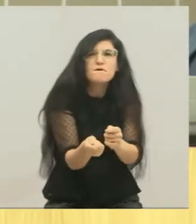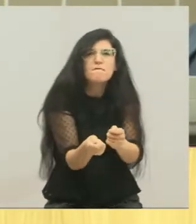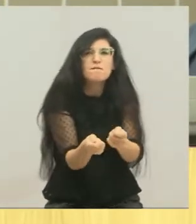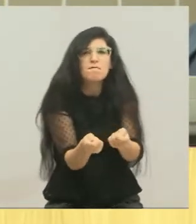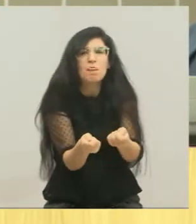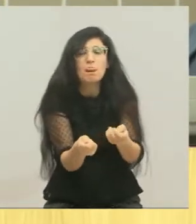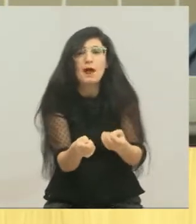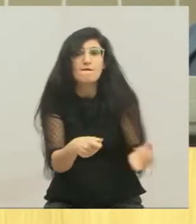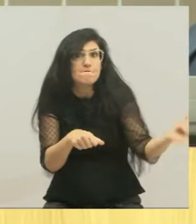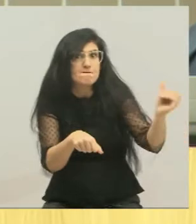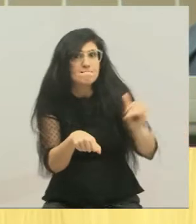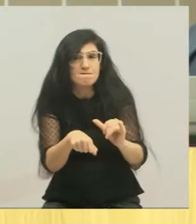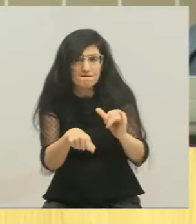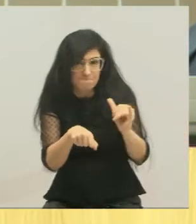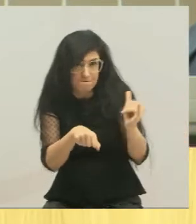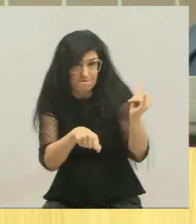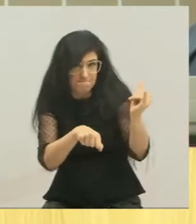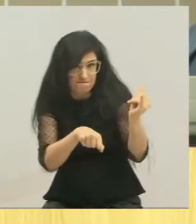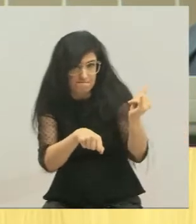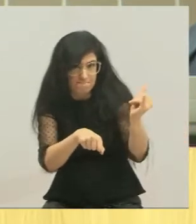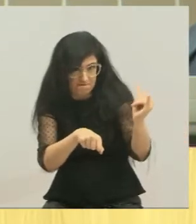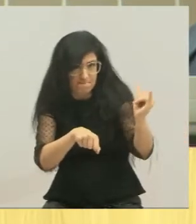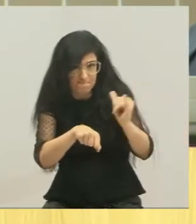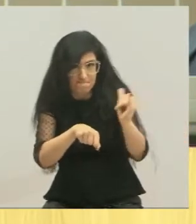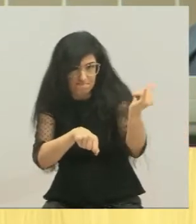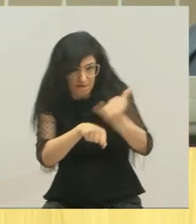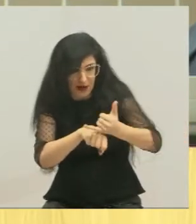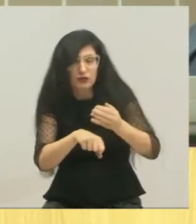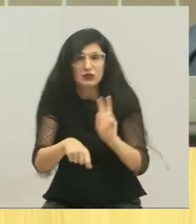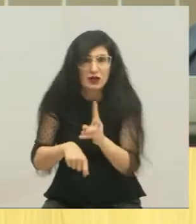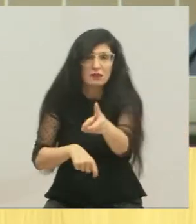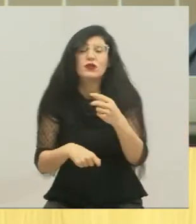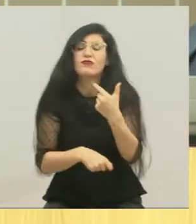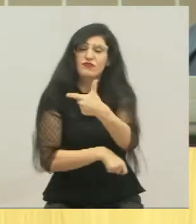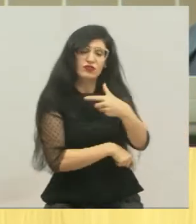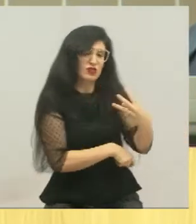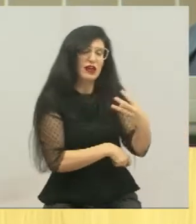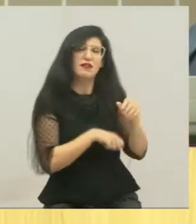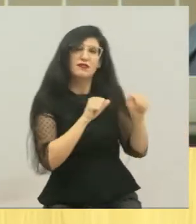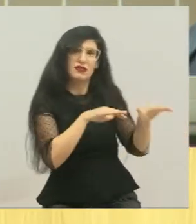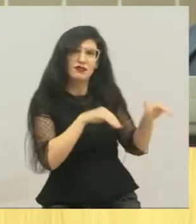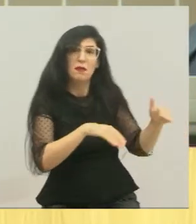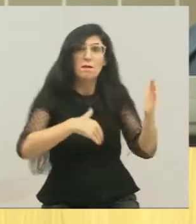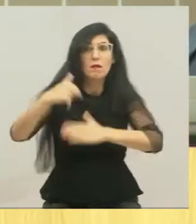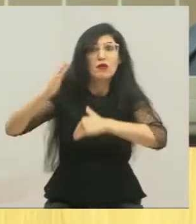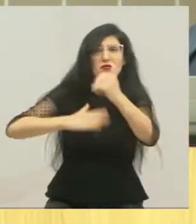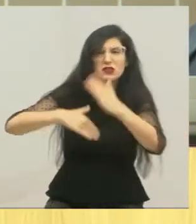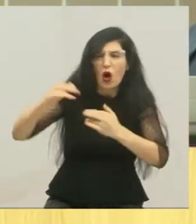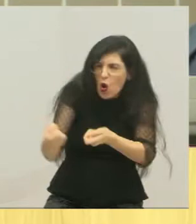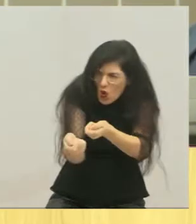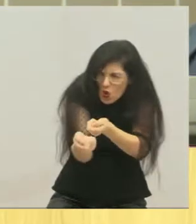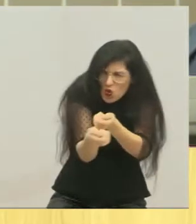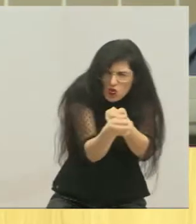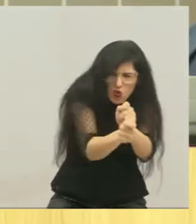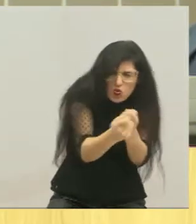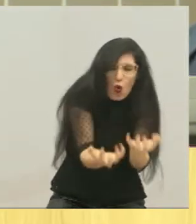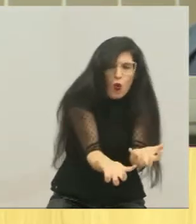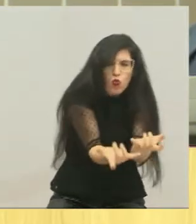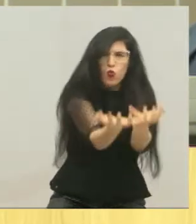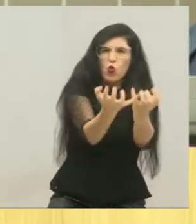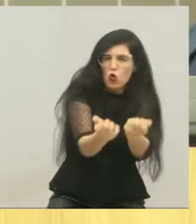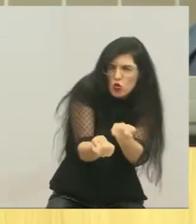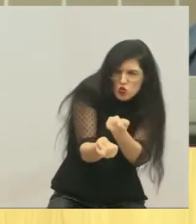Nesta oportunidade, nós conseguiremos nossos mais sinceros cumprimentos pelo transcurso da data dedicada à importante